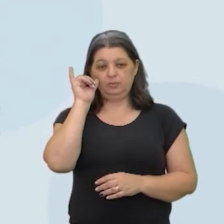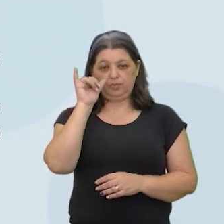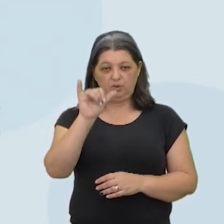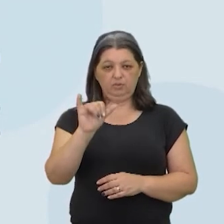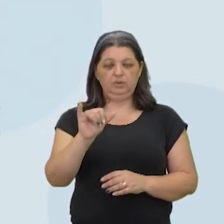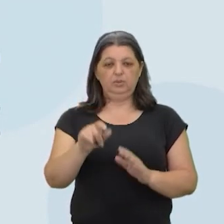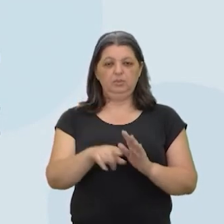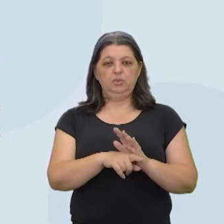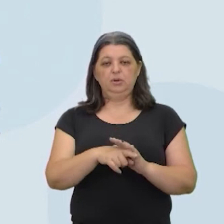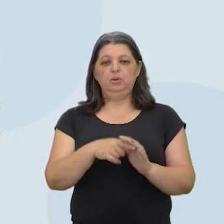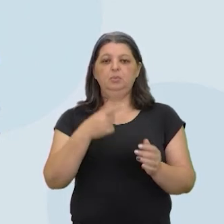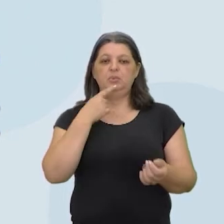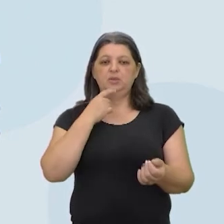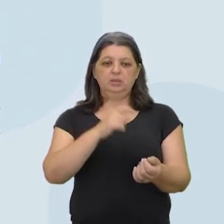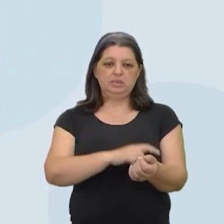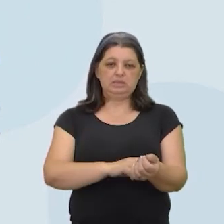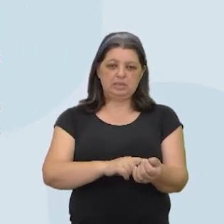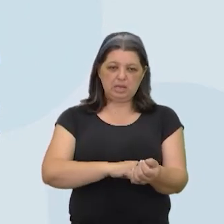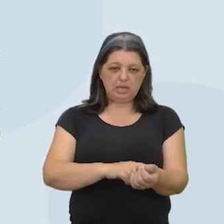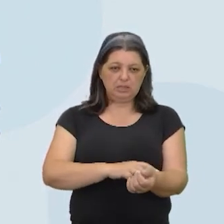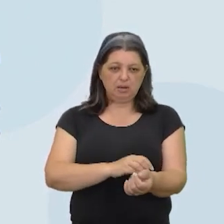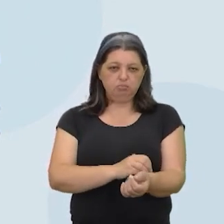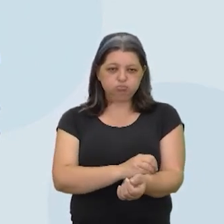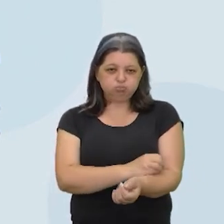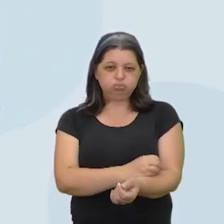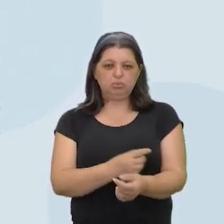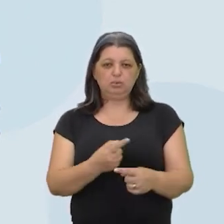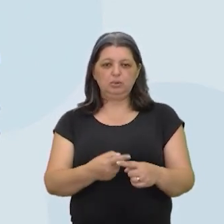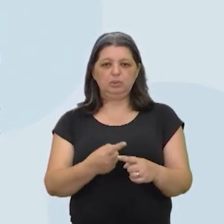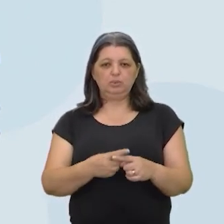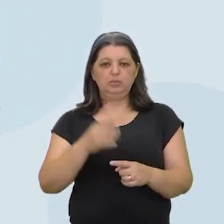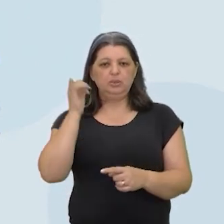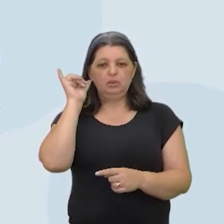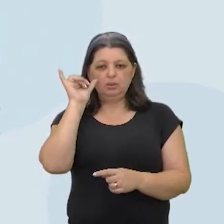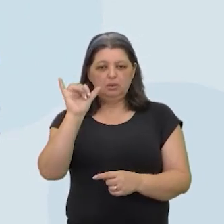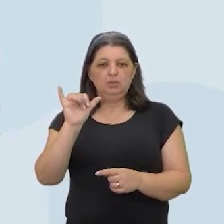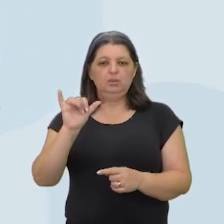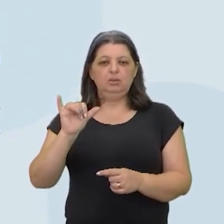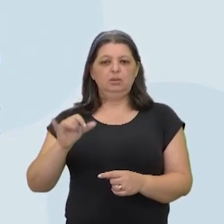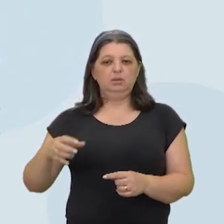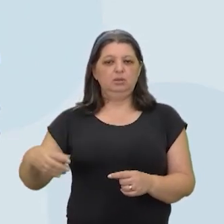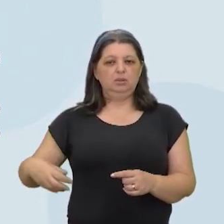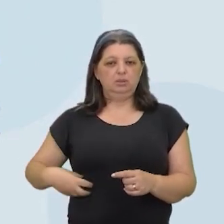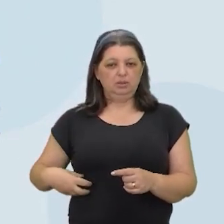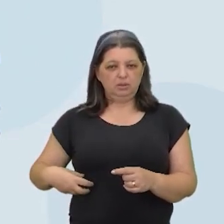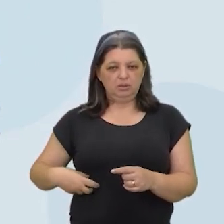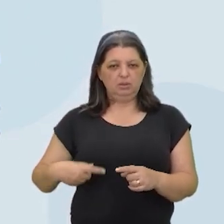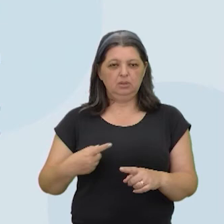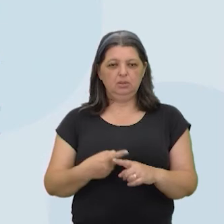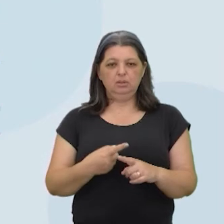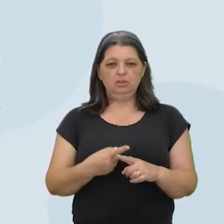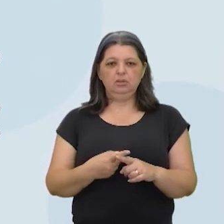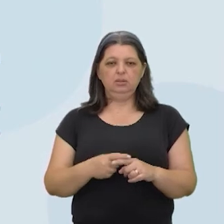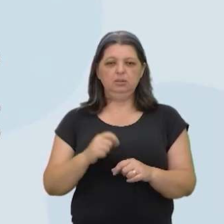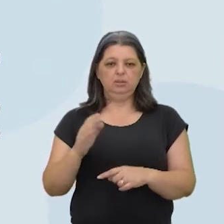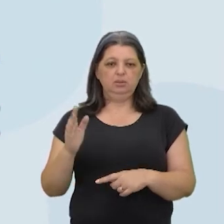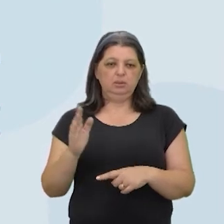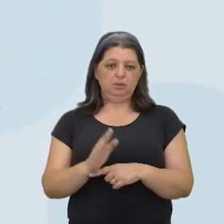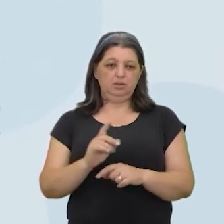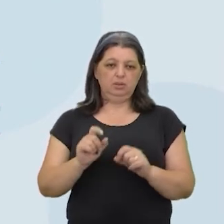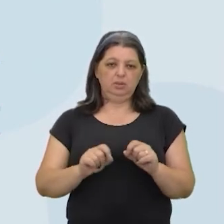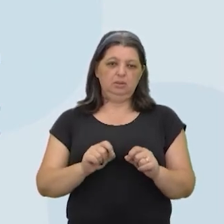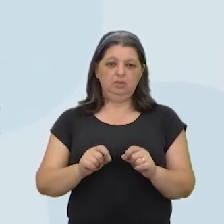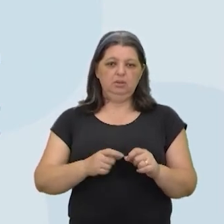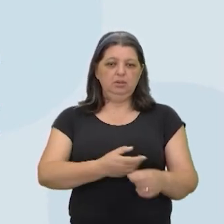sanguínea, combater a formação de cálculos renais e biliares, participar da regulação dos líquidos corporais e da regulação da